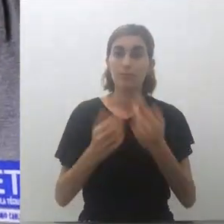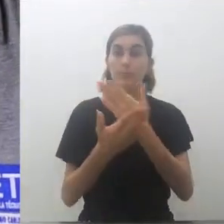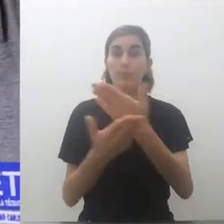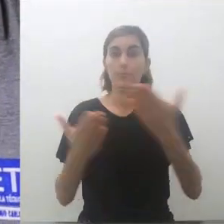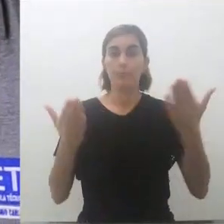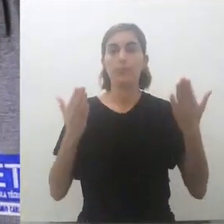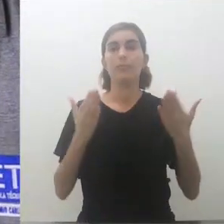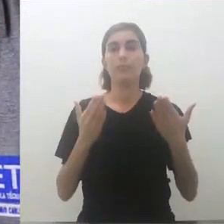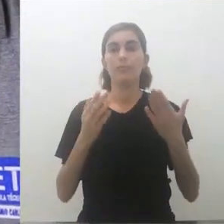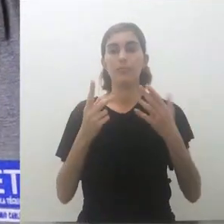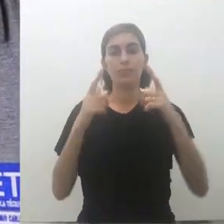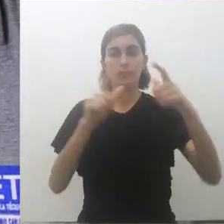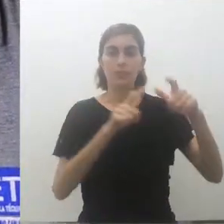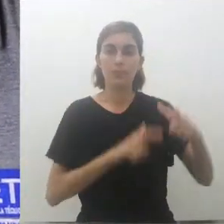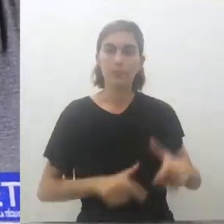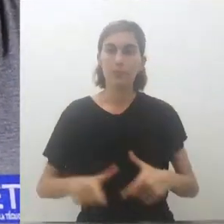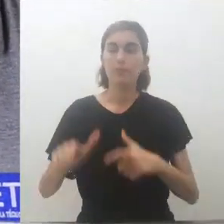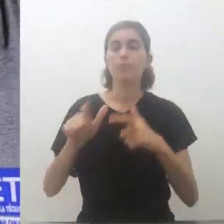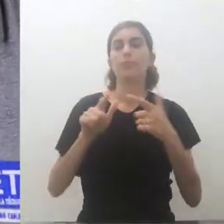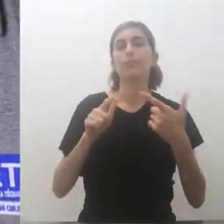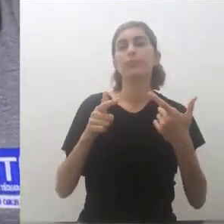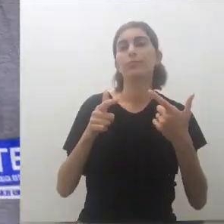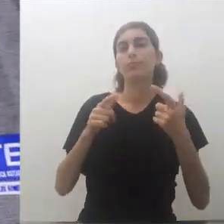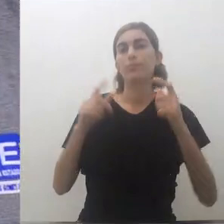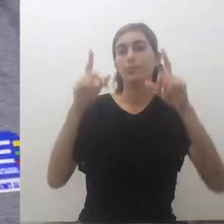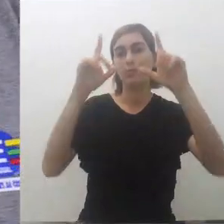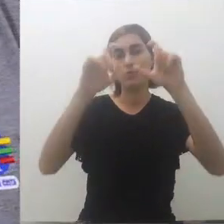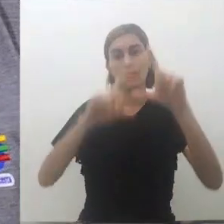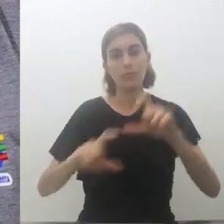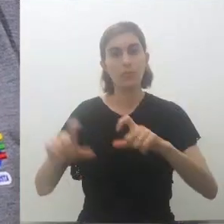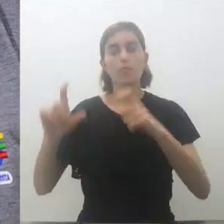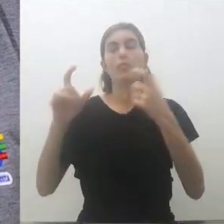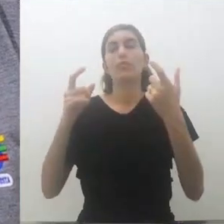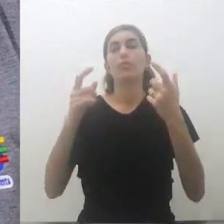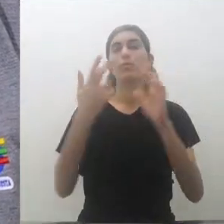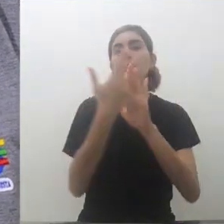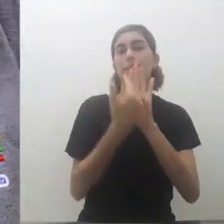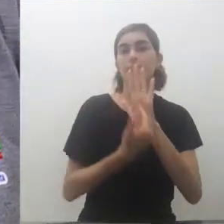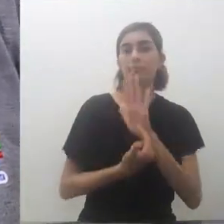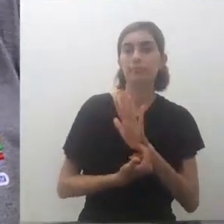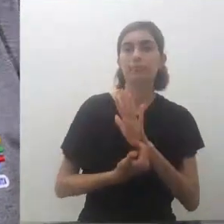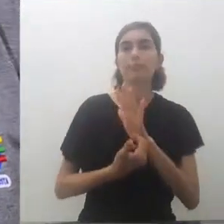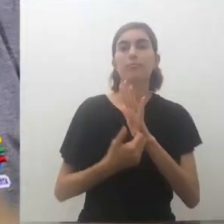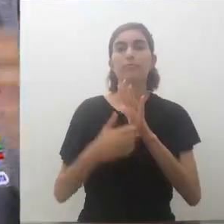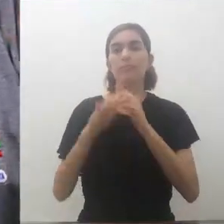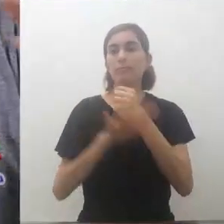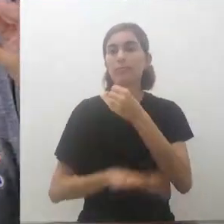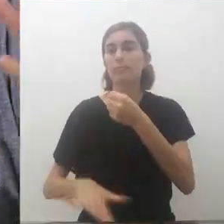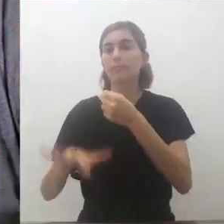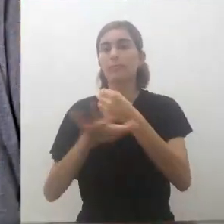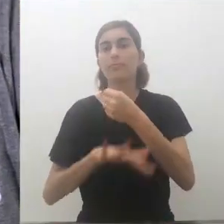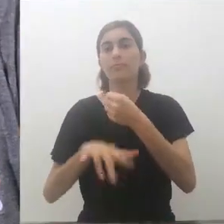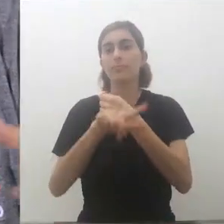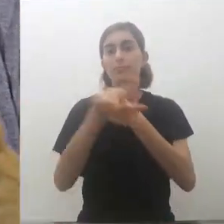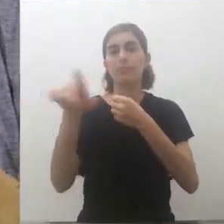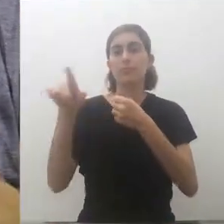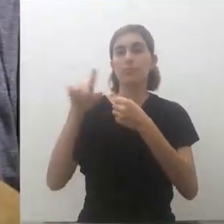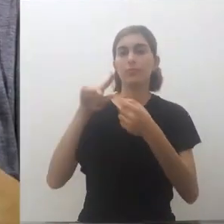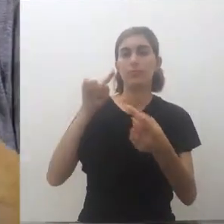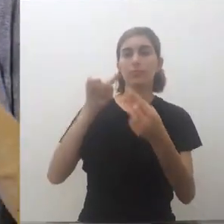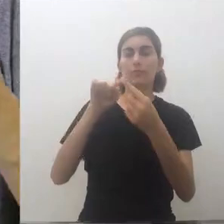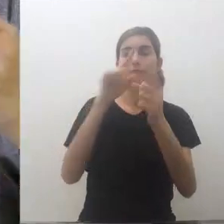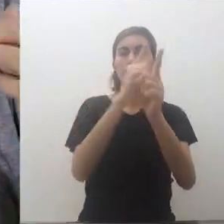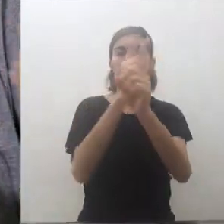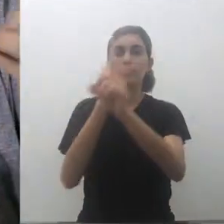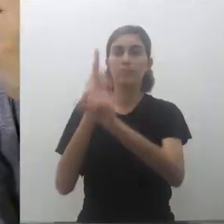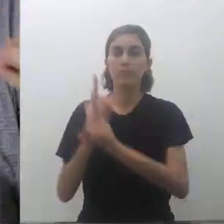aos ambientes, a imagens, até em áreas que você identifica uma praça,